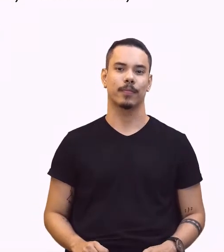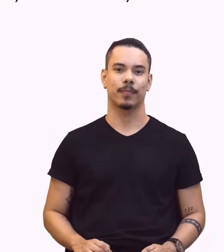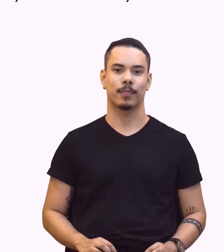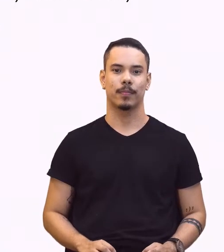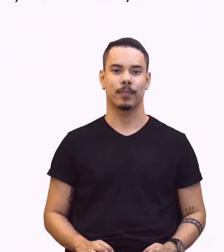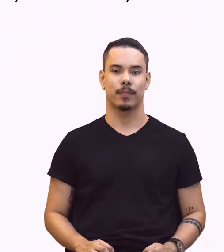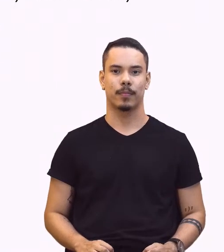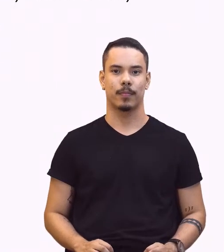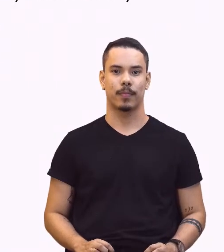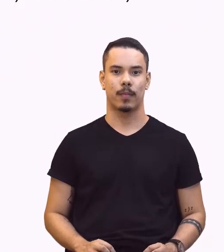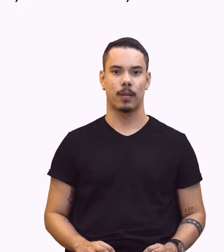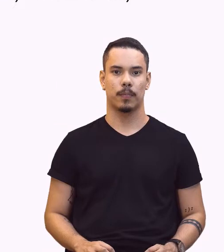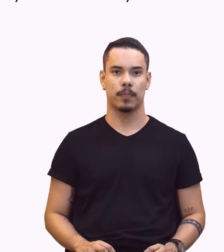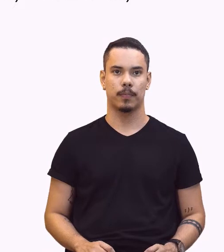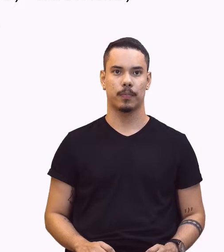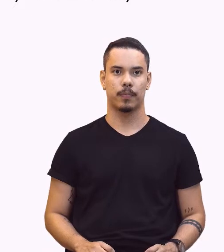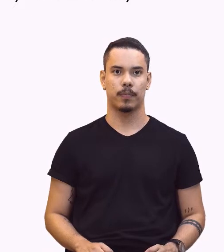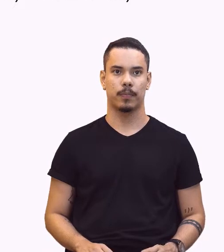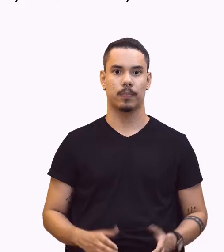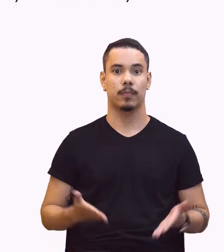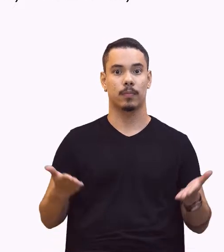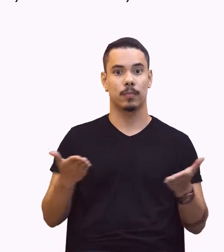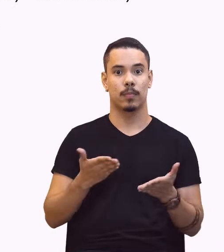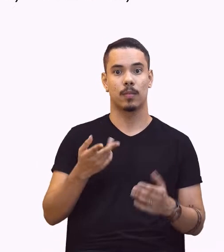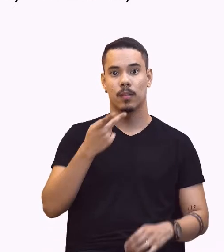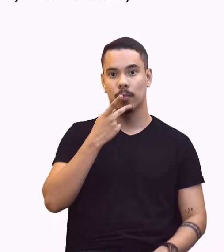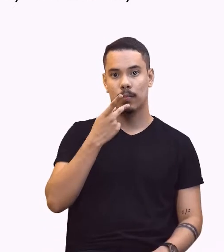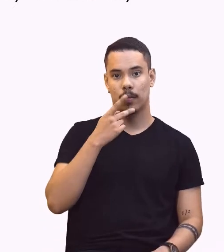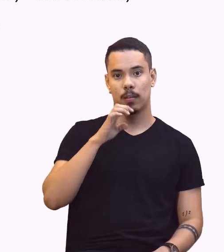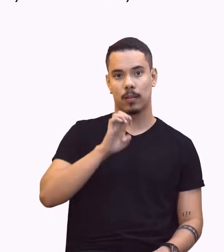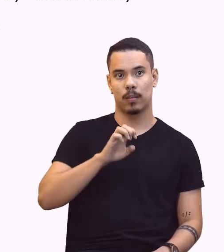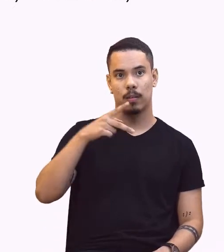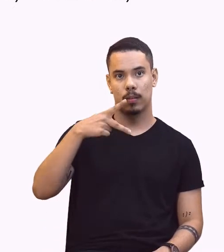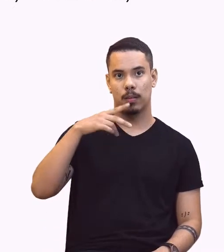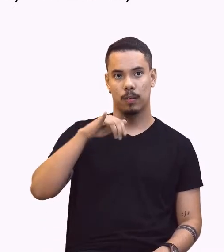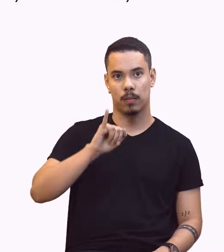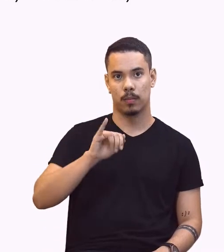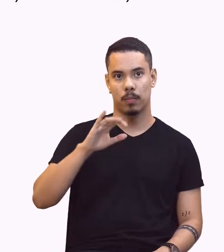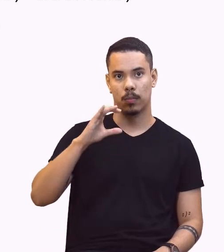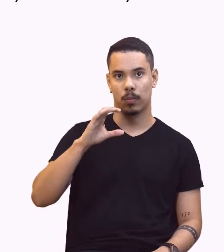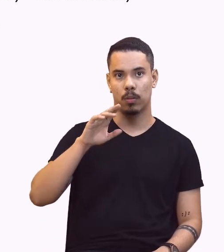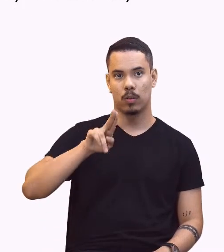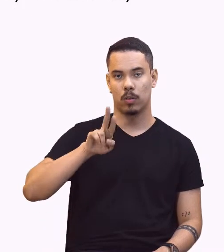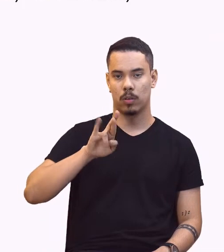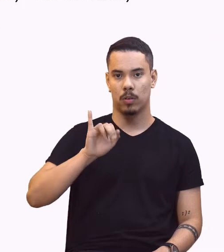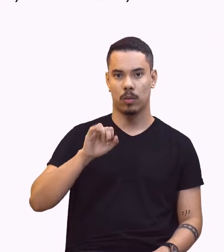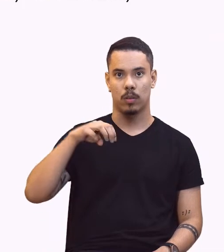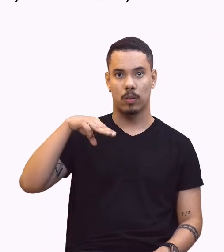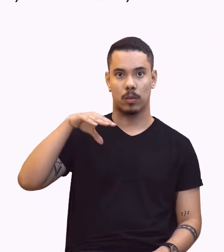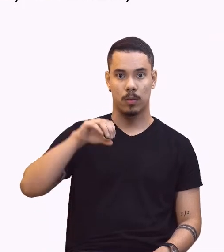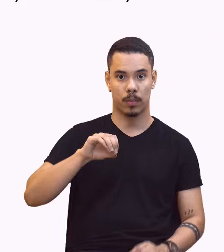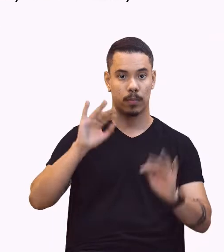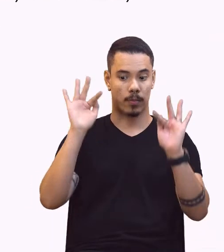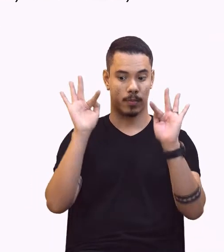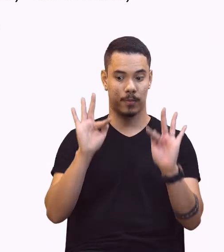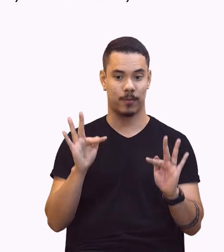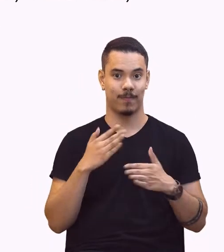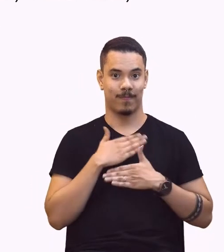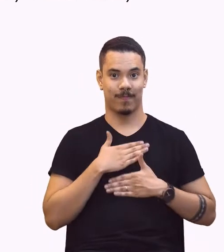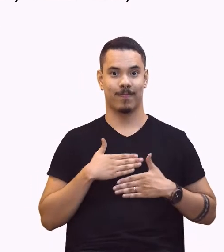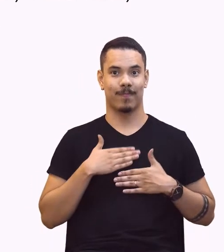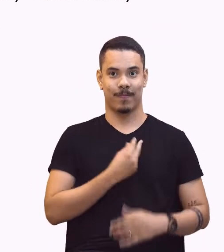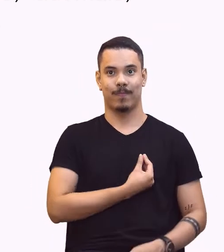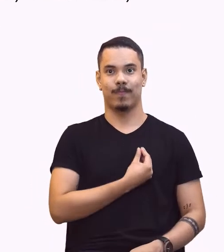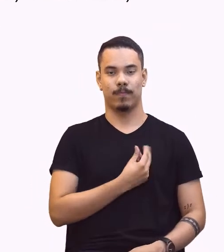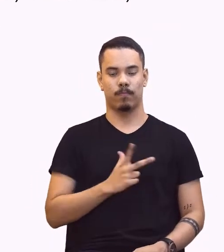Vamos agora analisar o epicurismo, felicidade e prazer da vida oculta